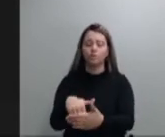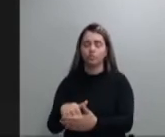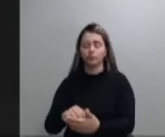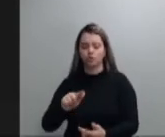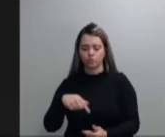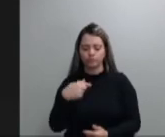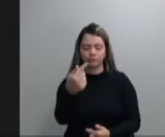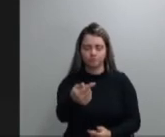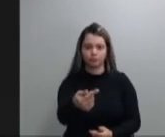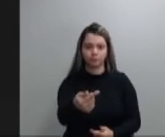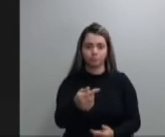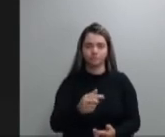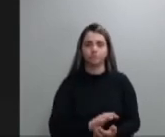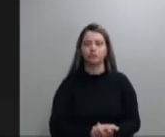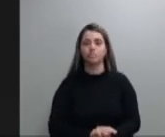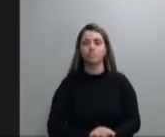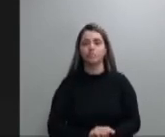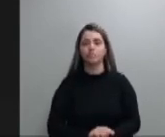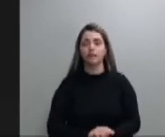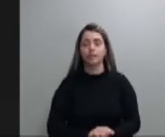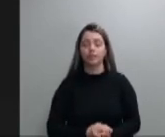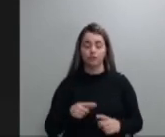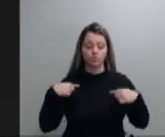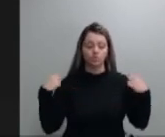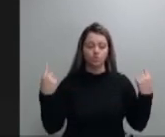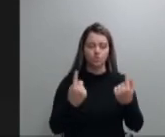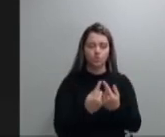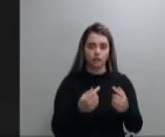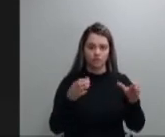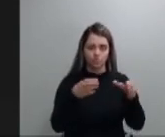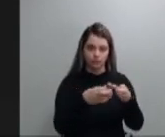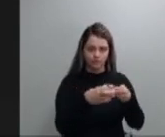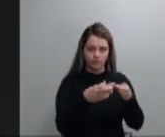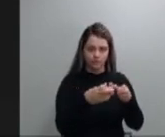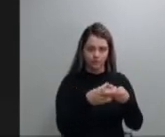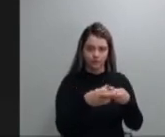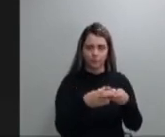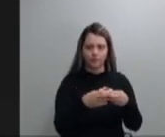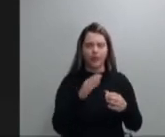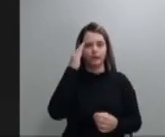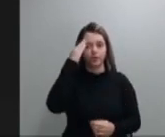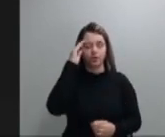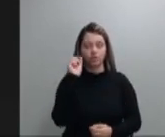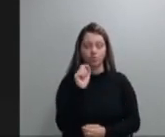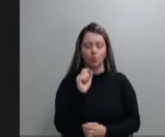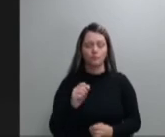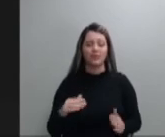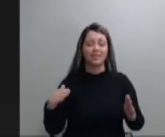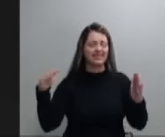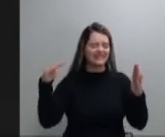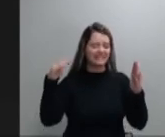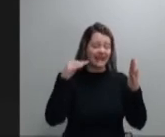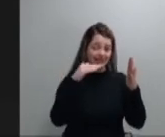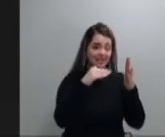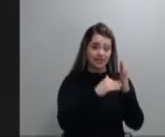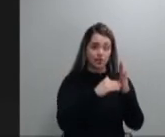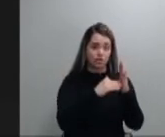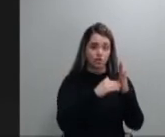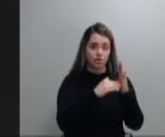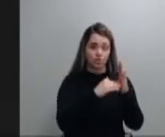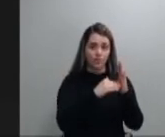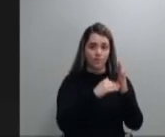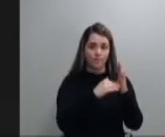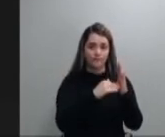esta corte assentou o entendimento segundo o qual o prazo para apresentação de atos de concentração ao